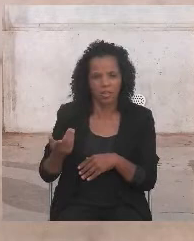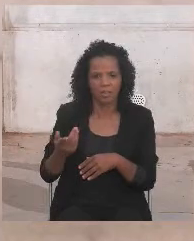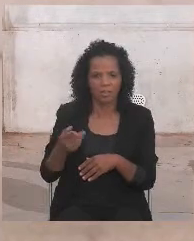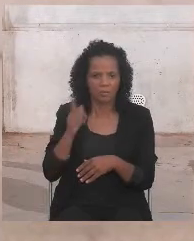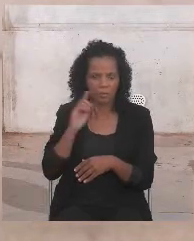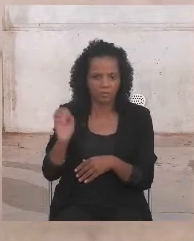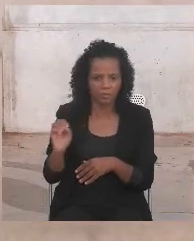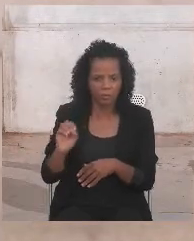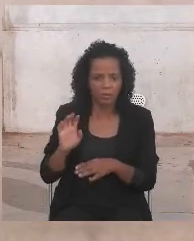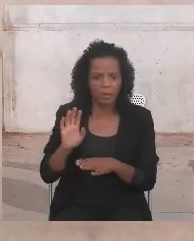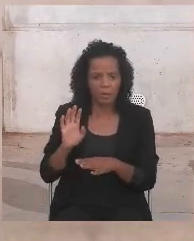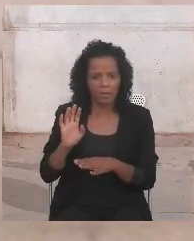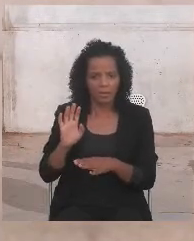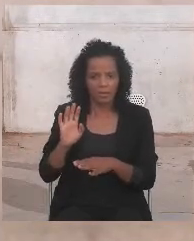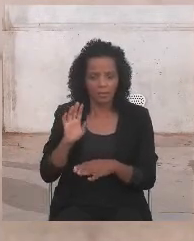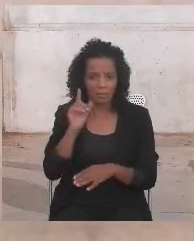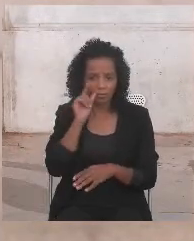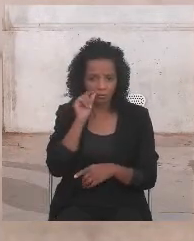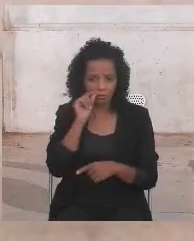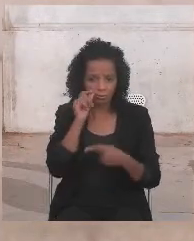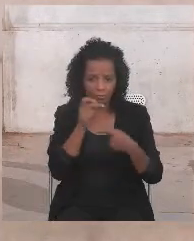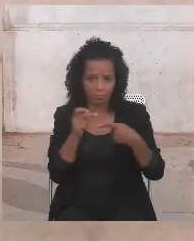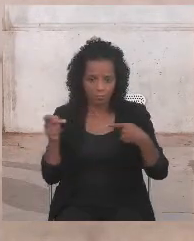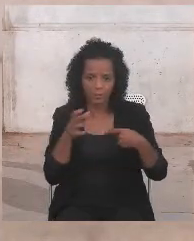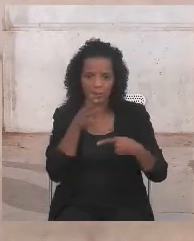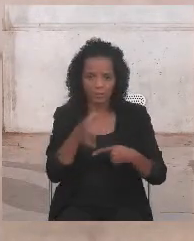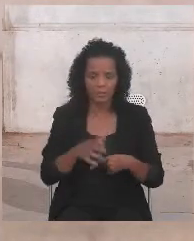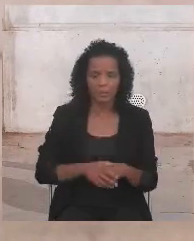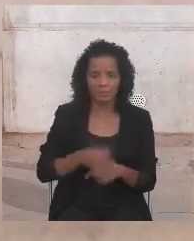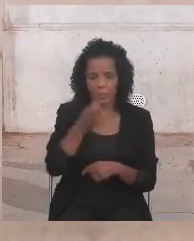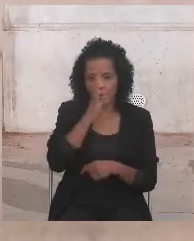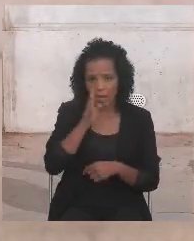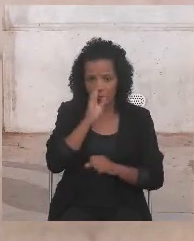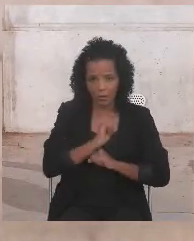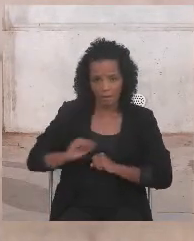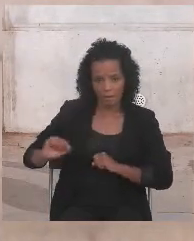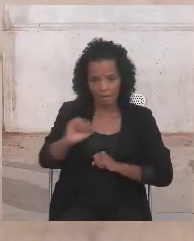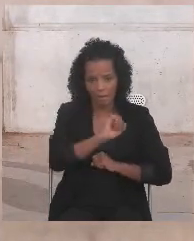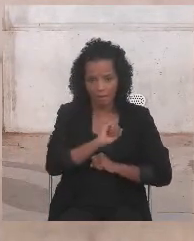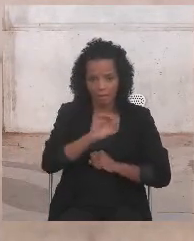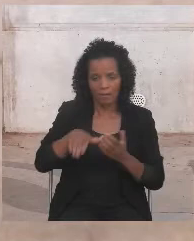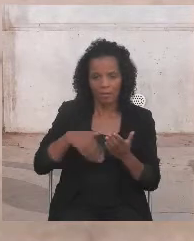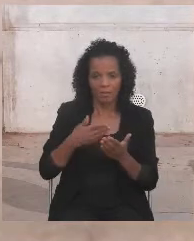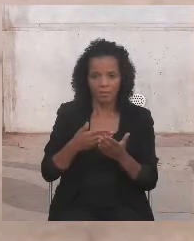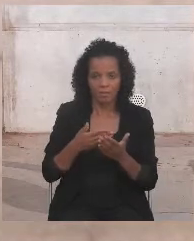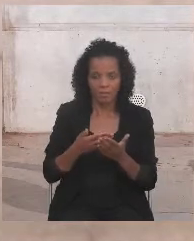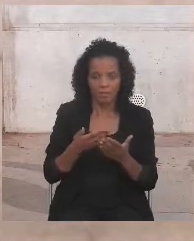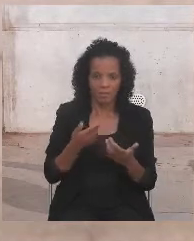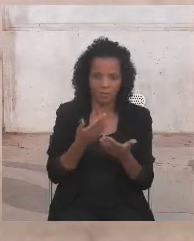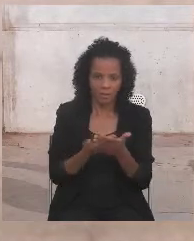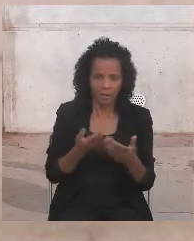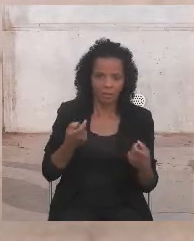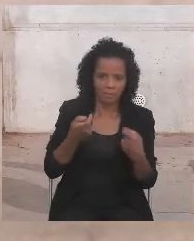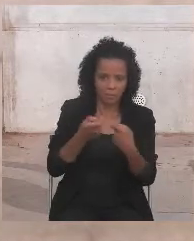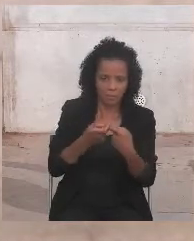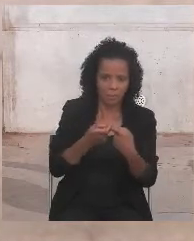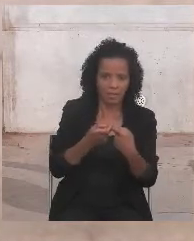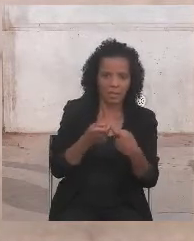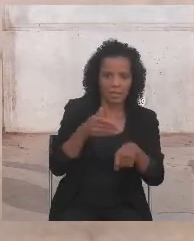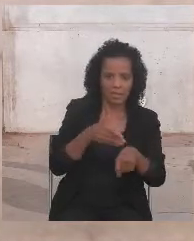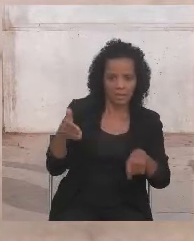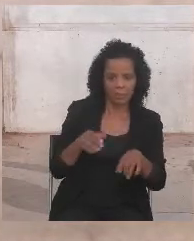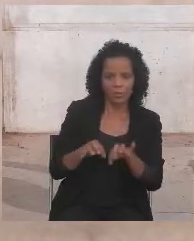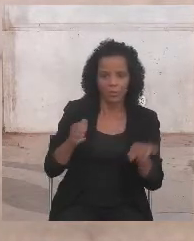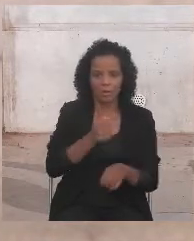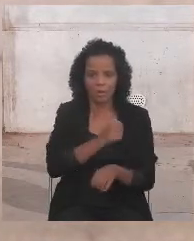bafiante. Saint-Exupéry dizia: os nossos rituais estão para o tempo, como a nossa casa está